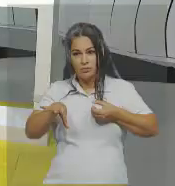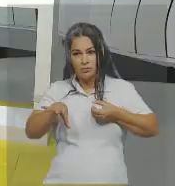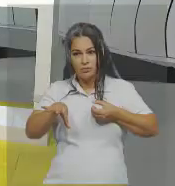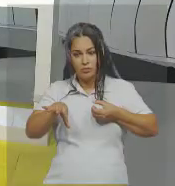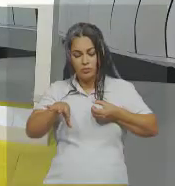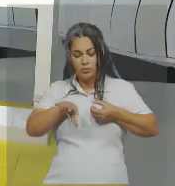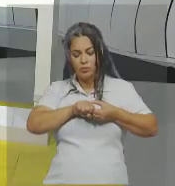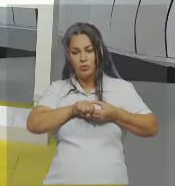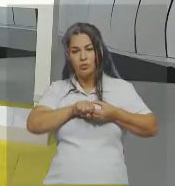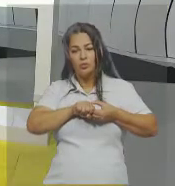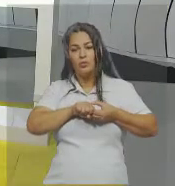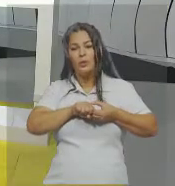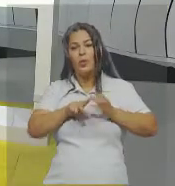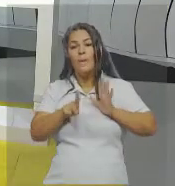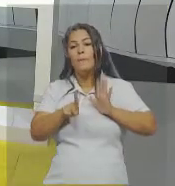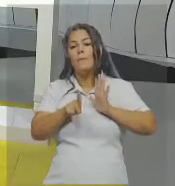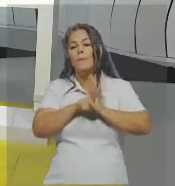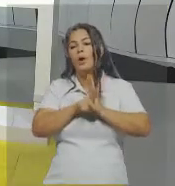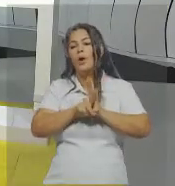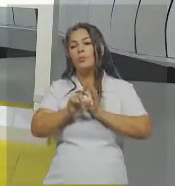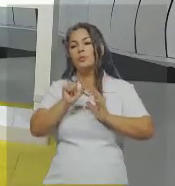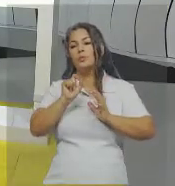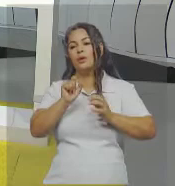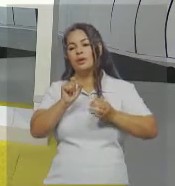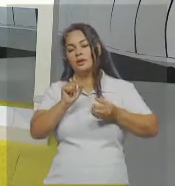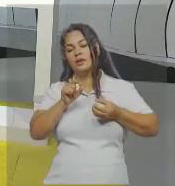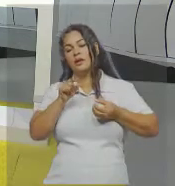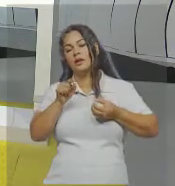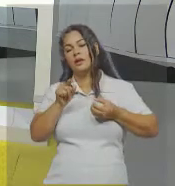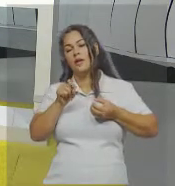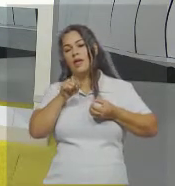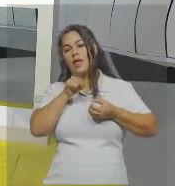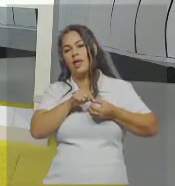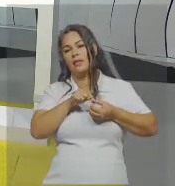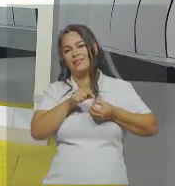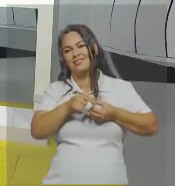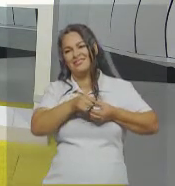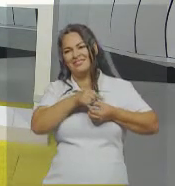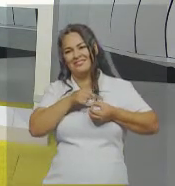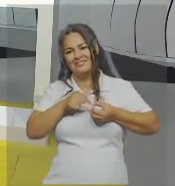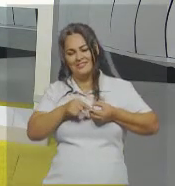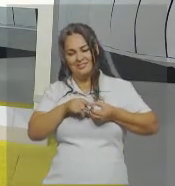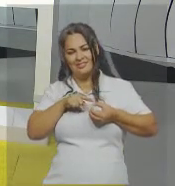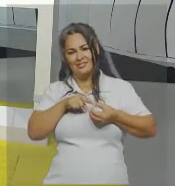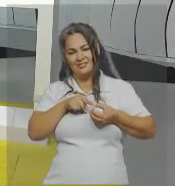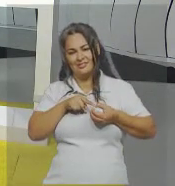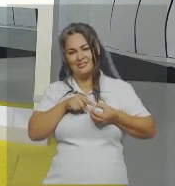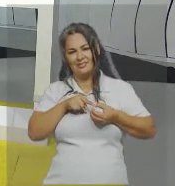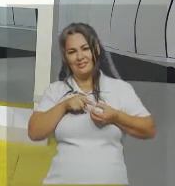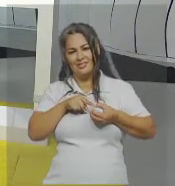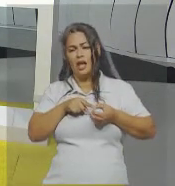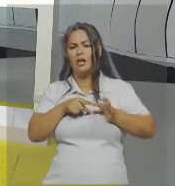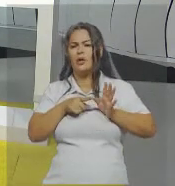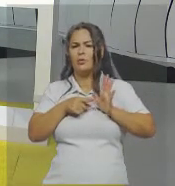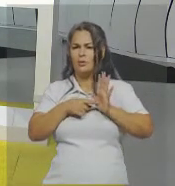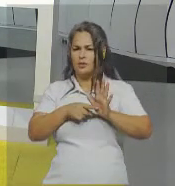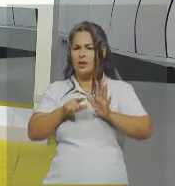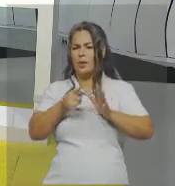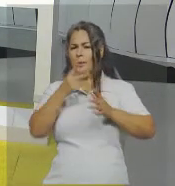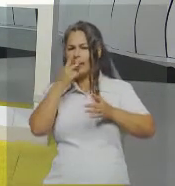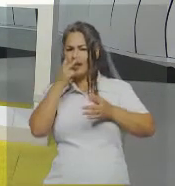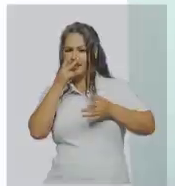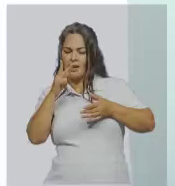ele é um hormônio específico para se ligar nesse receptor dessa célula. Eu representei aqui de uma forma que eles até se encaixam,